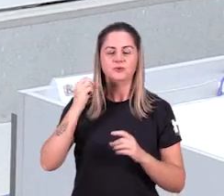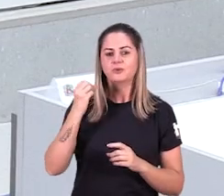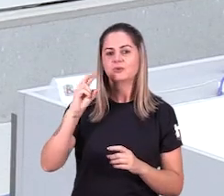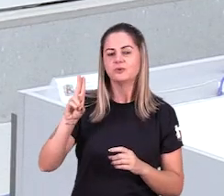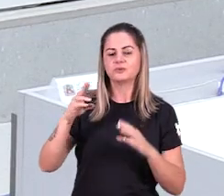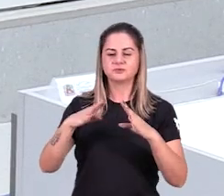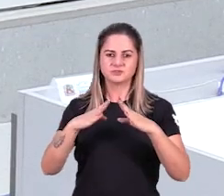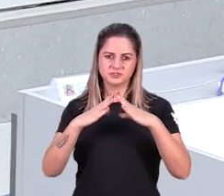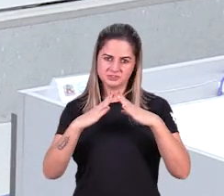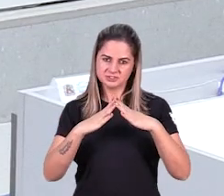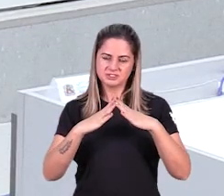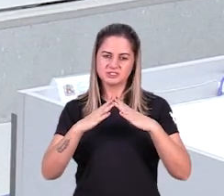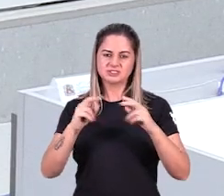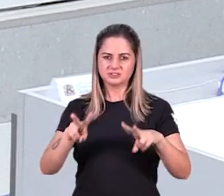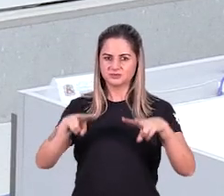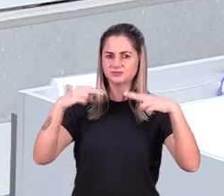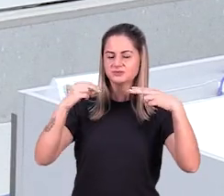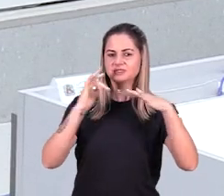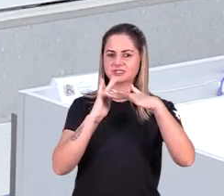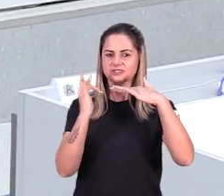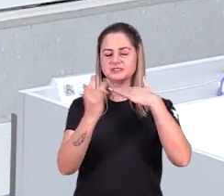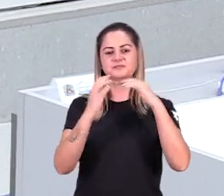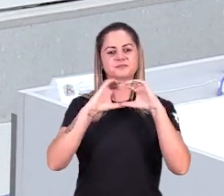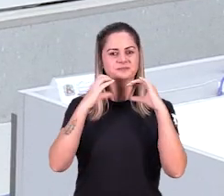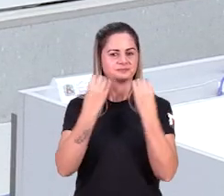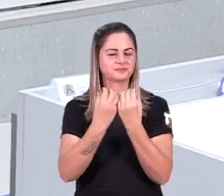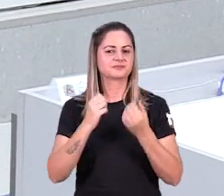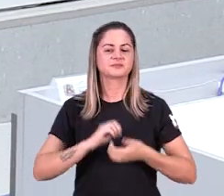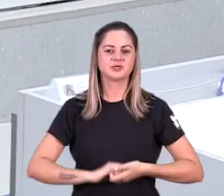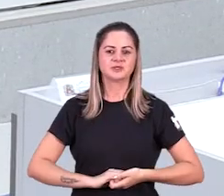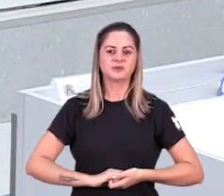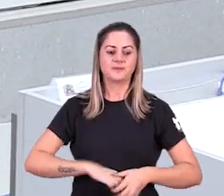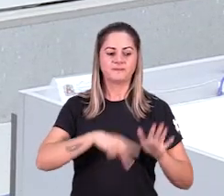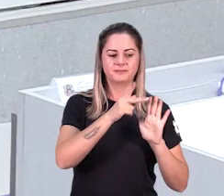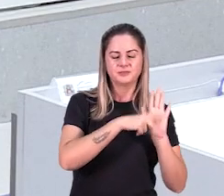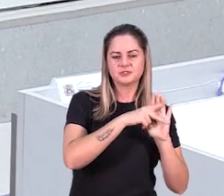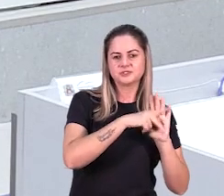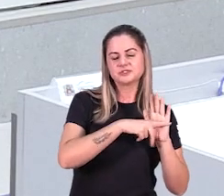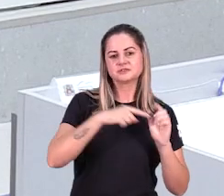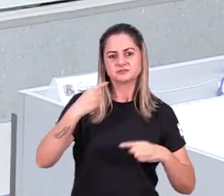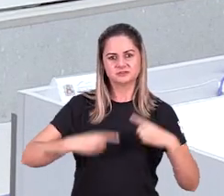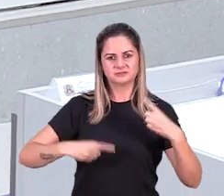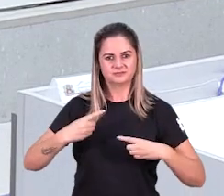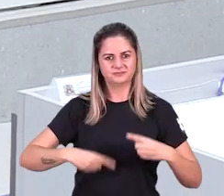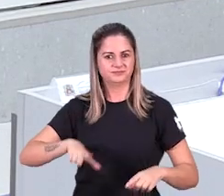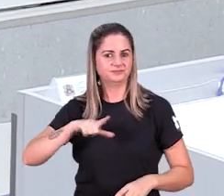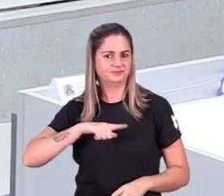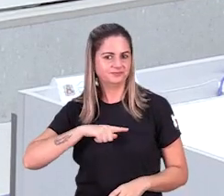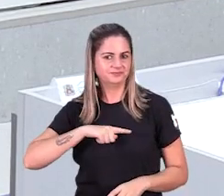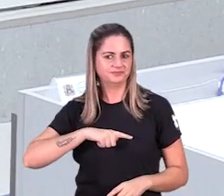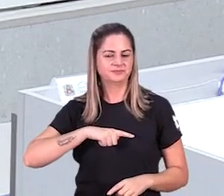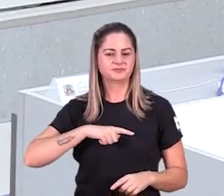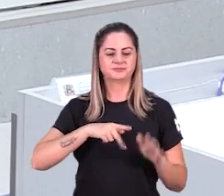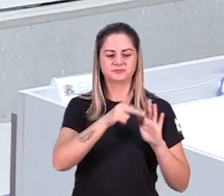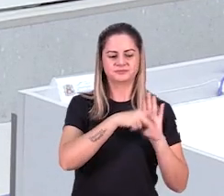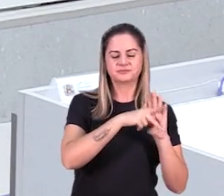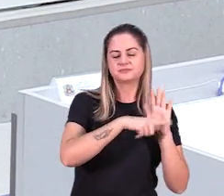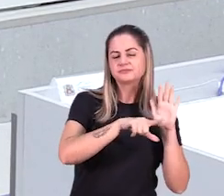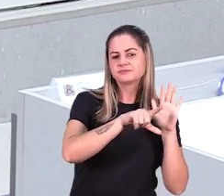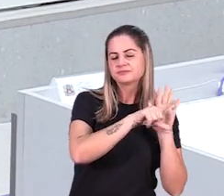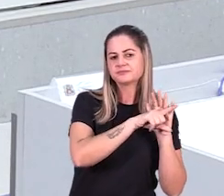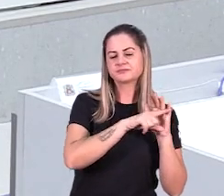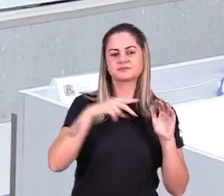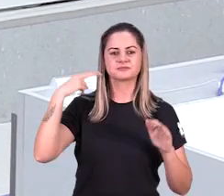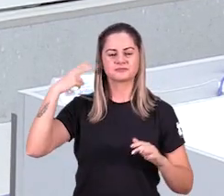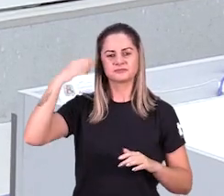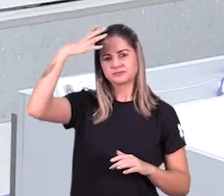presencialmente ou acompanhar a sessão ao vivo pelas redes sociais da Câmara. Entre os projetos que serão discutidos, temos o projeto de lei do